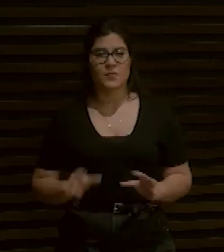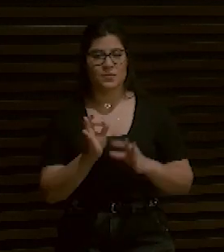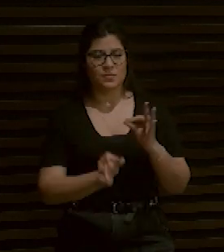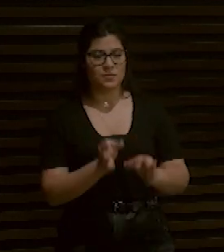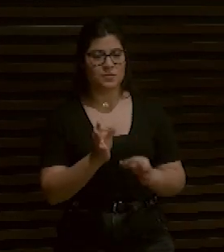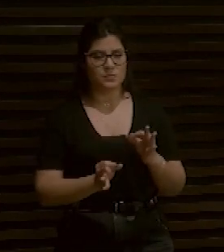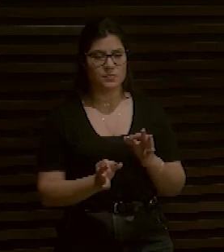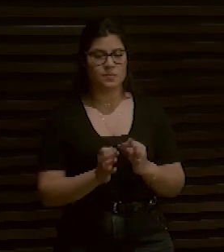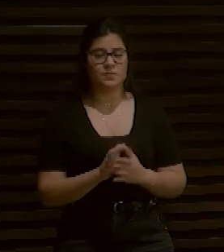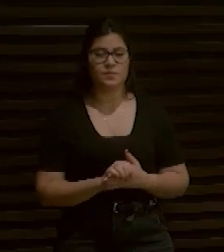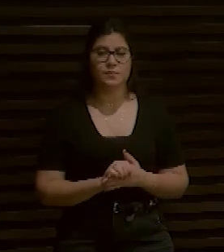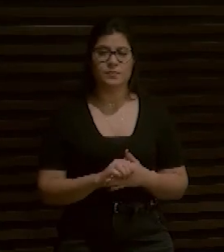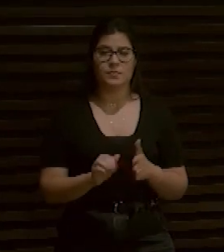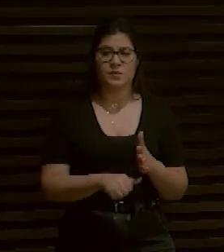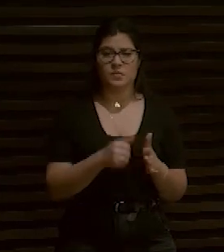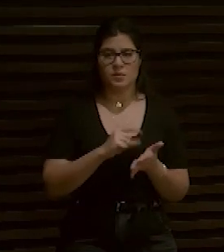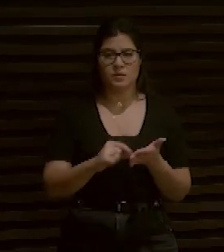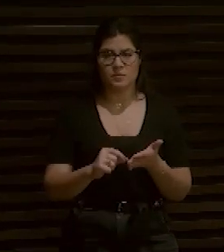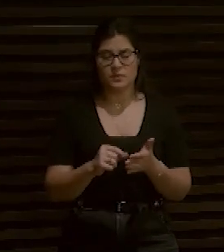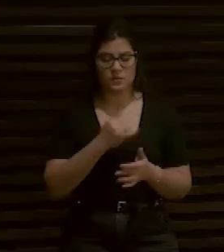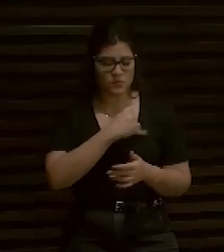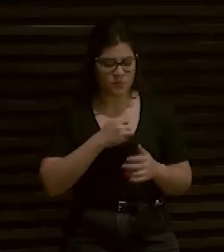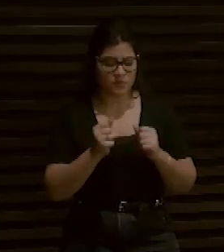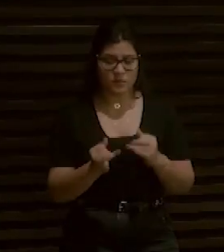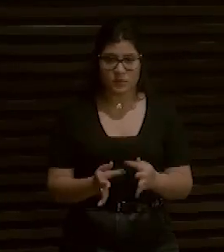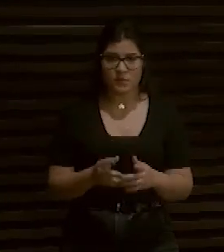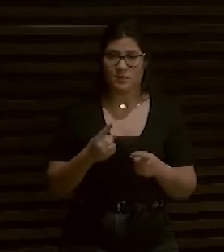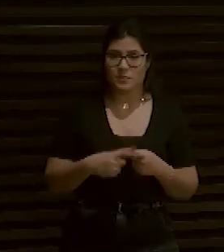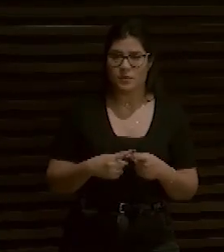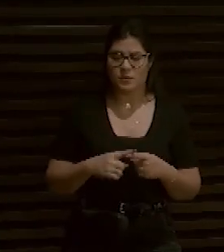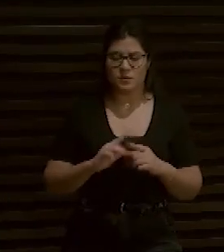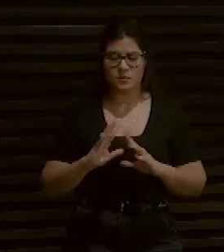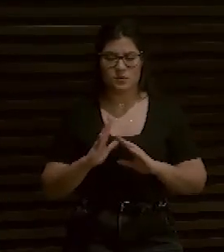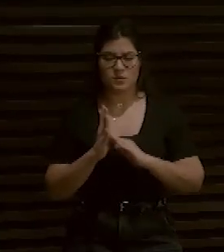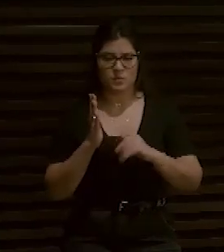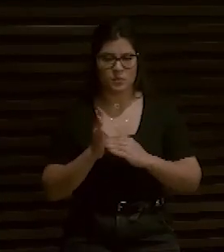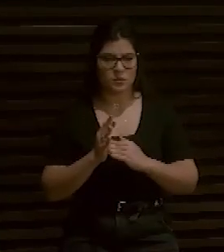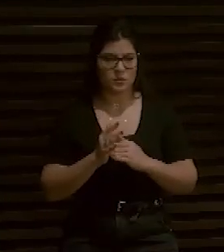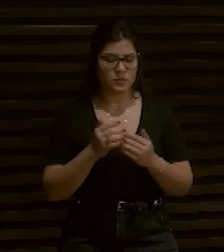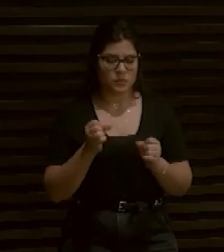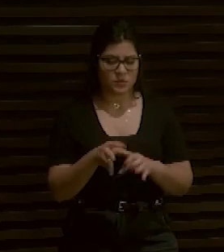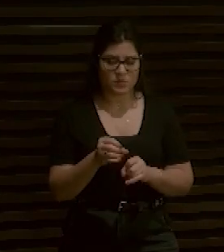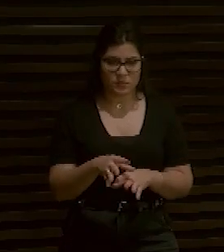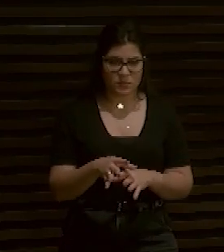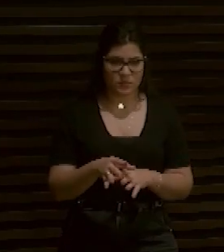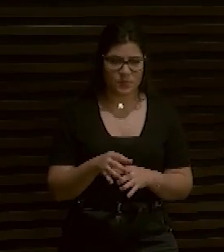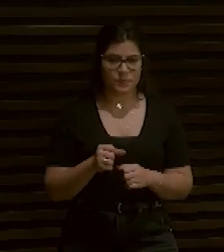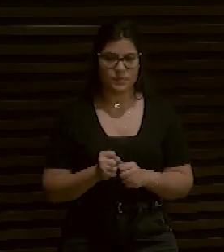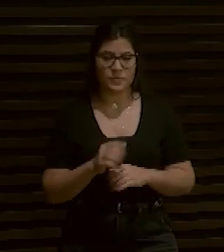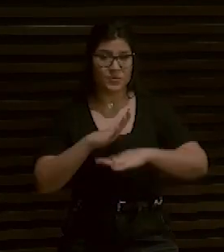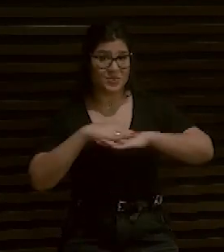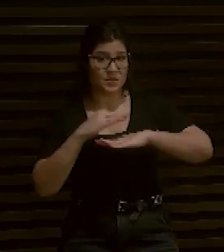justo. Nesse primeiro verso, João explica o porquê de todos os ensinamentos do capítulo 1. É um chamado